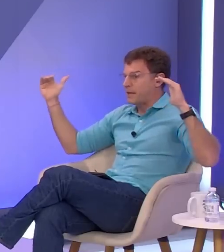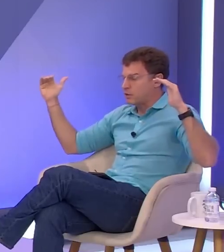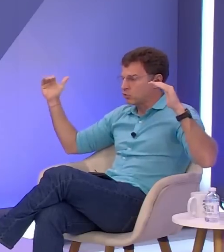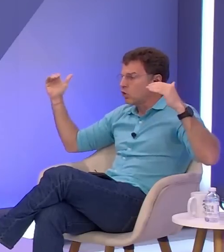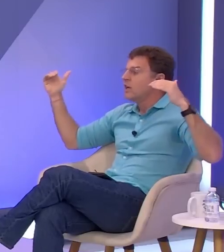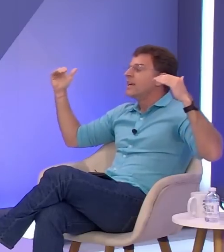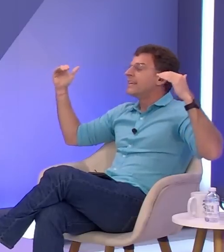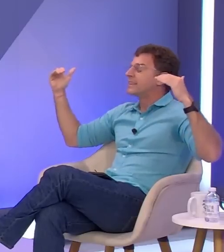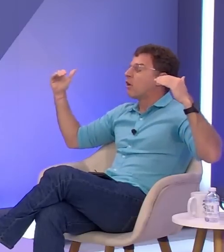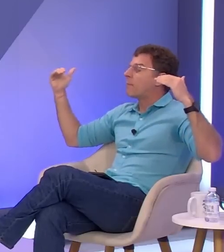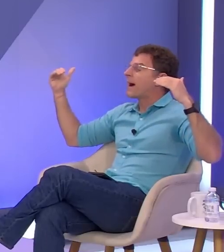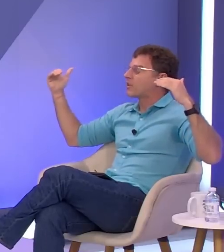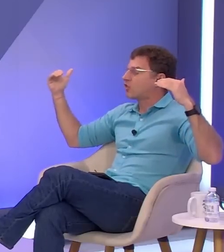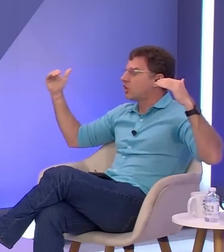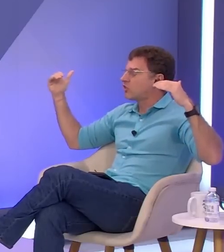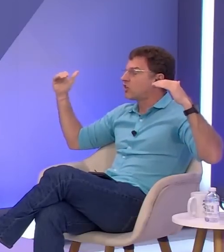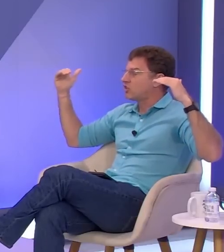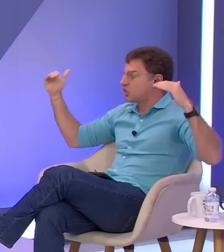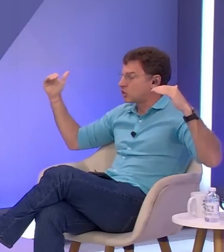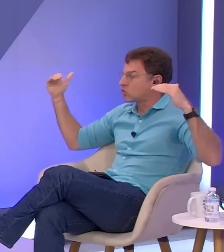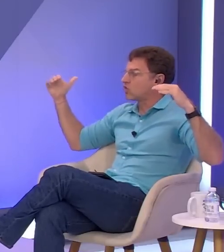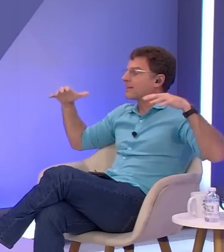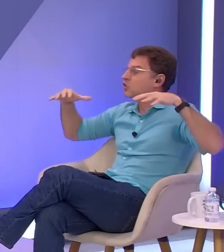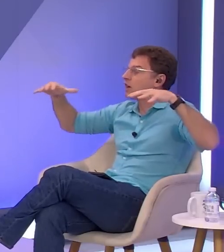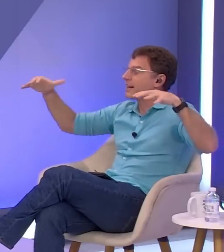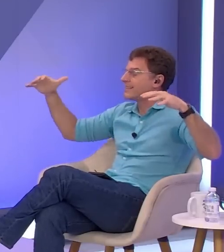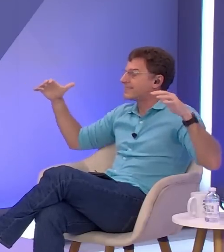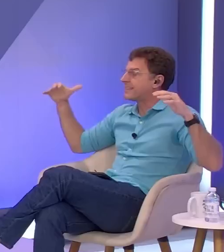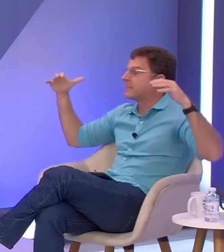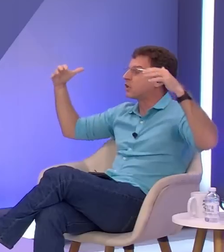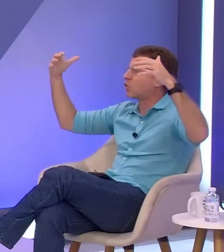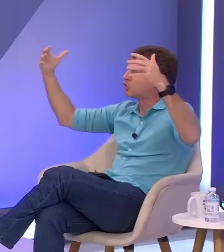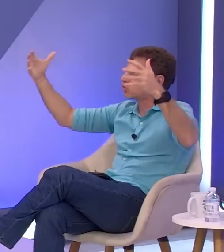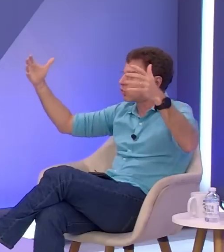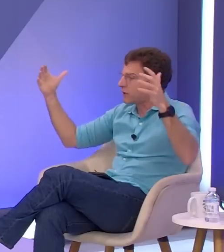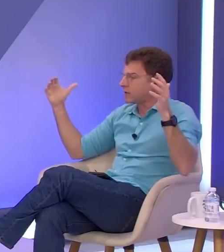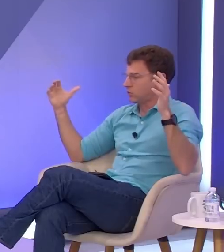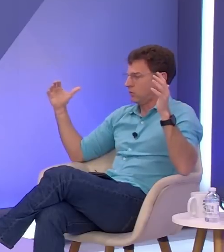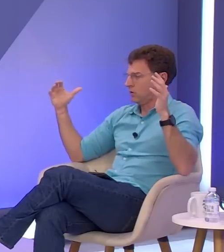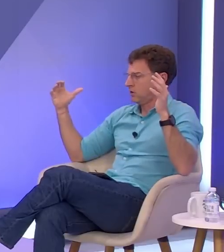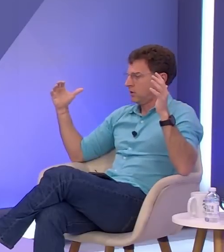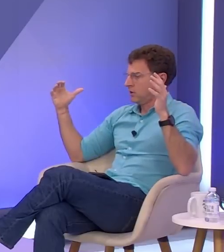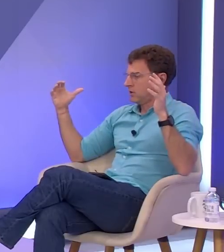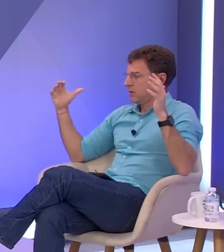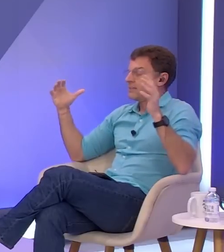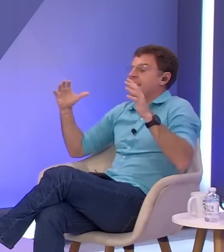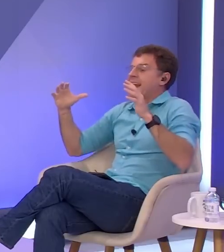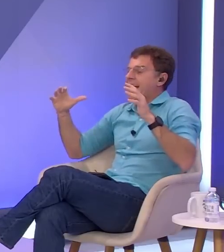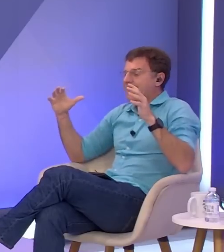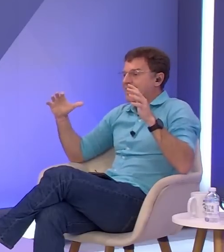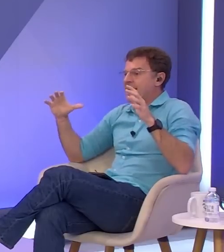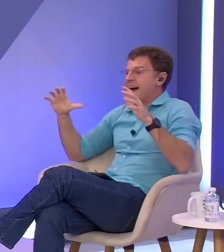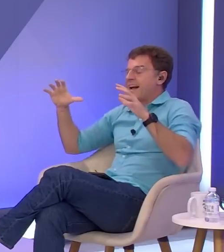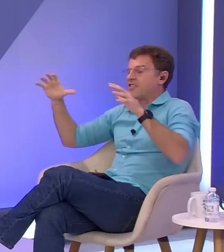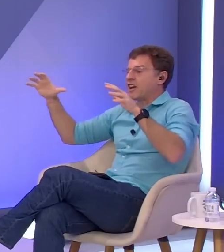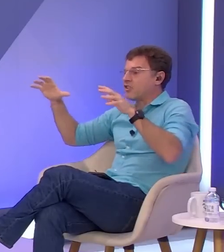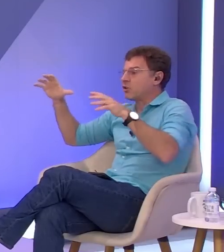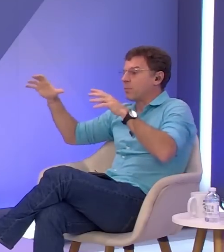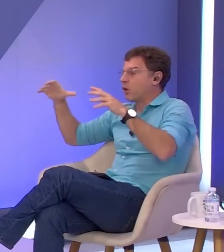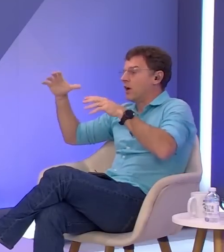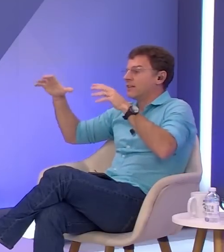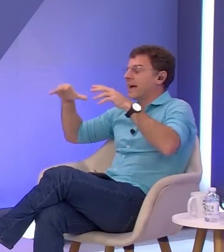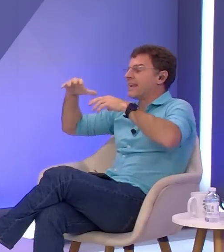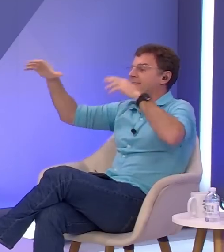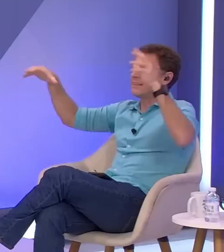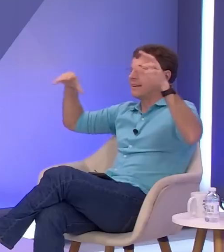do que um determinado piso e estão, a partir disso, já se organizando e construindo? E será que a gente,